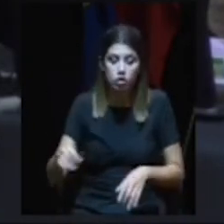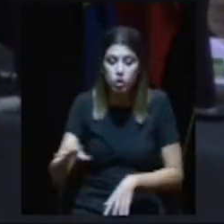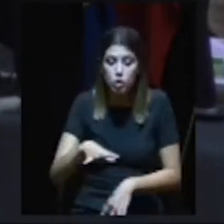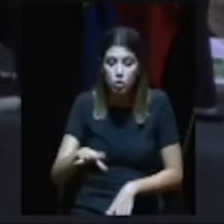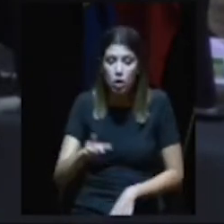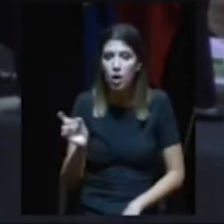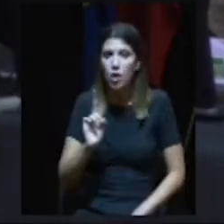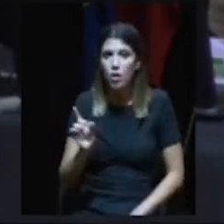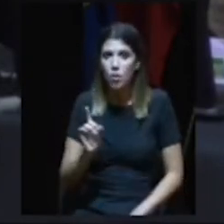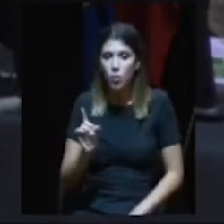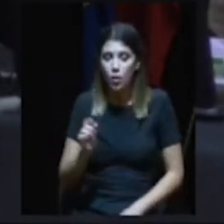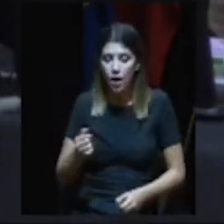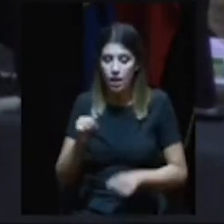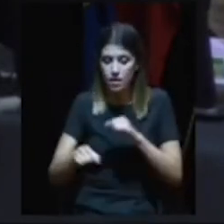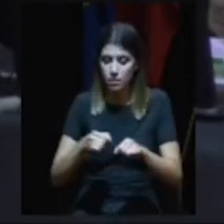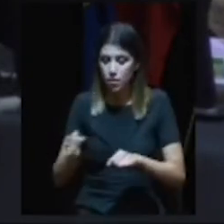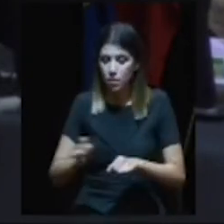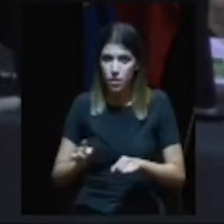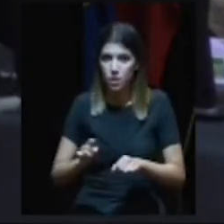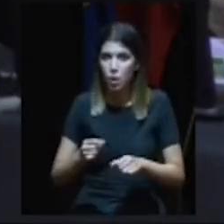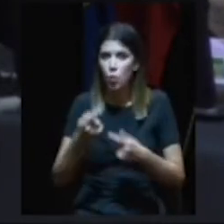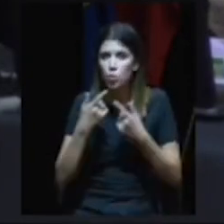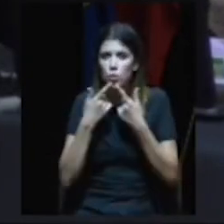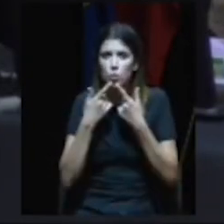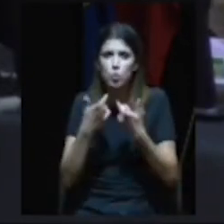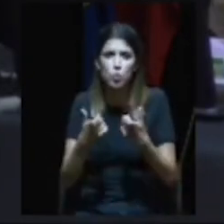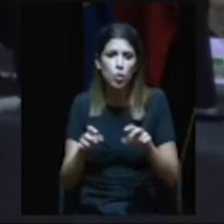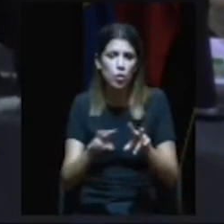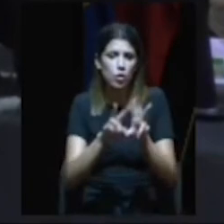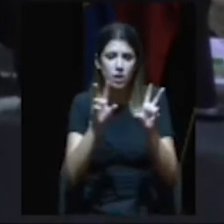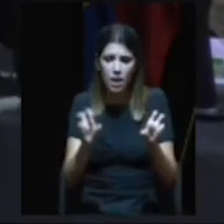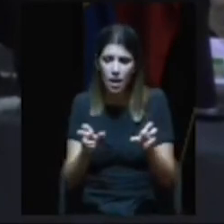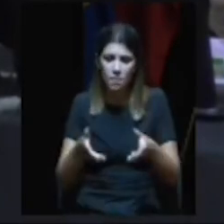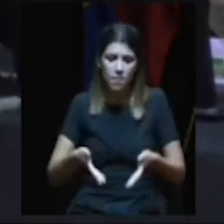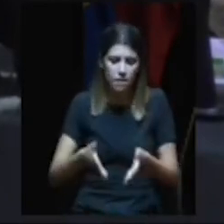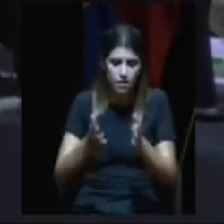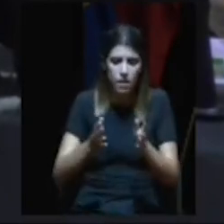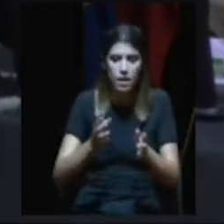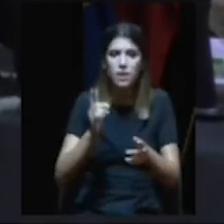não apenas a ciclovia, mas toda a avenida.